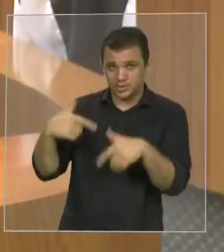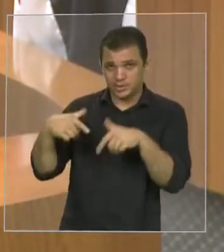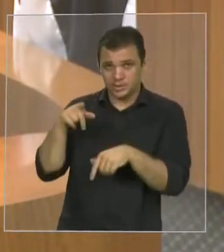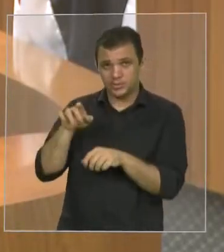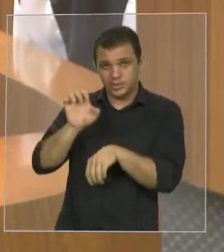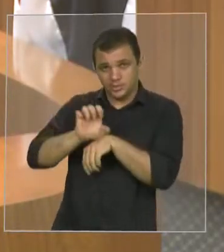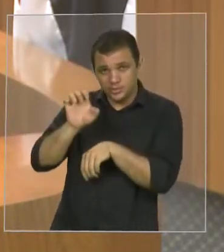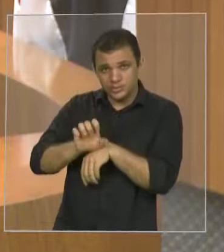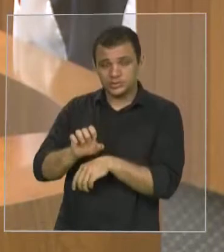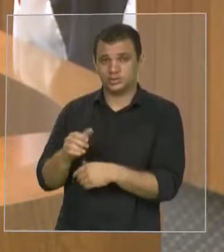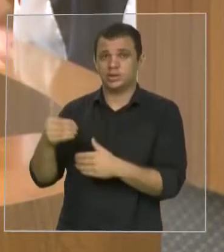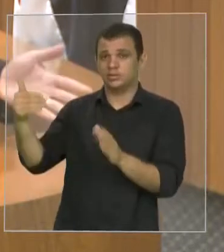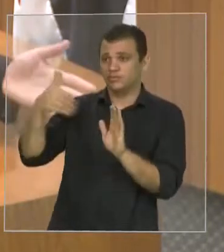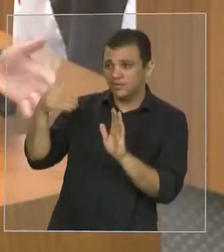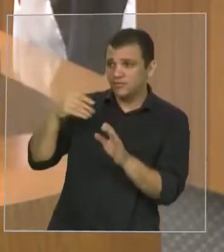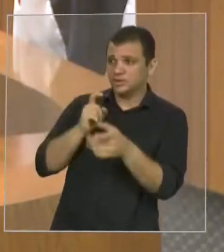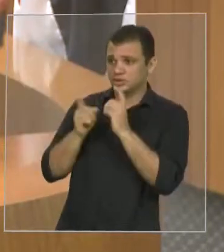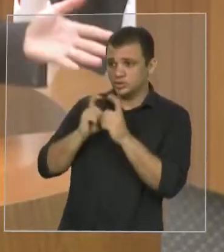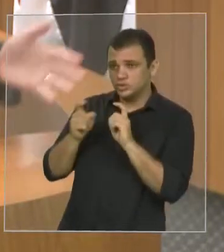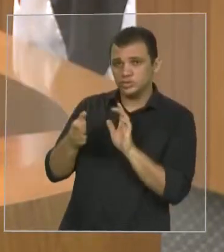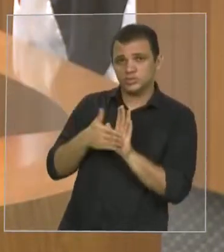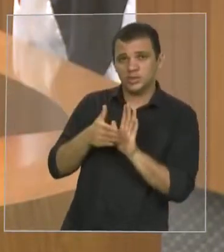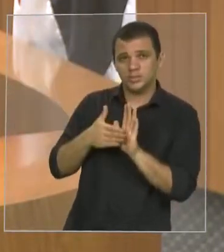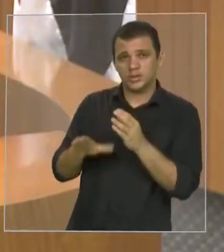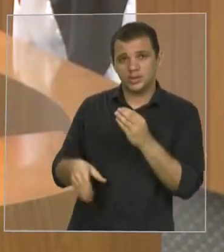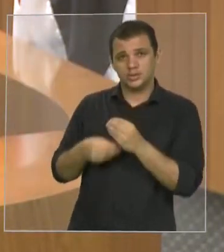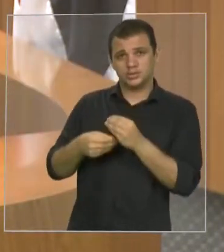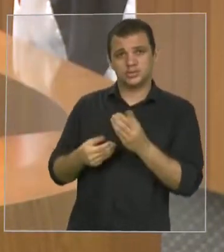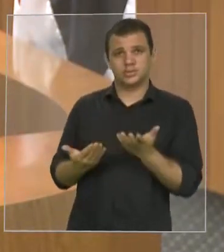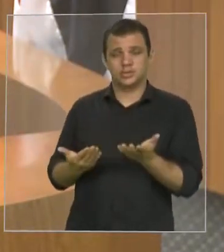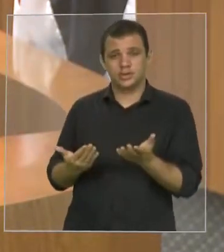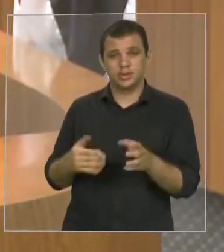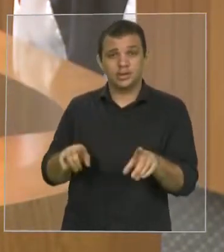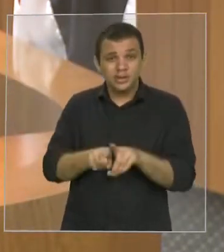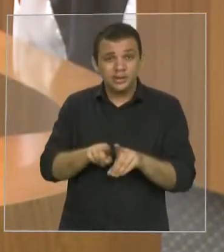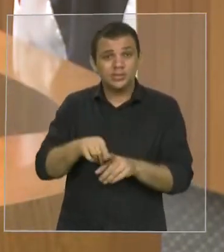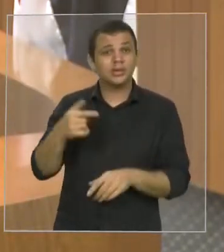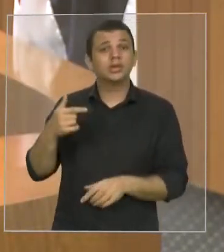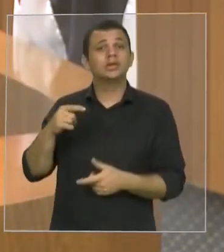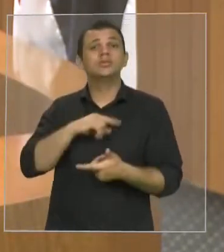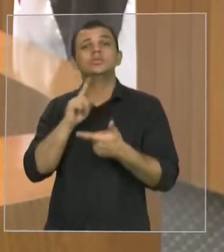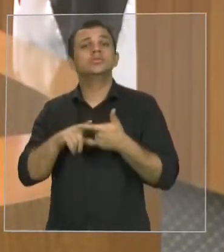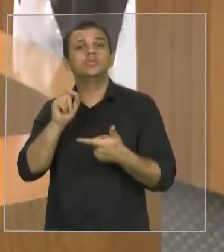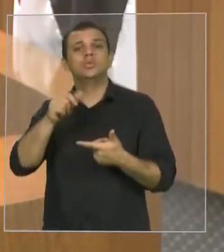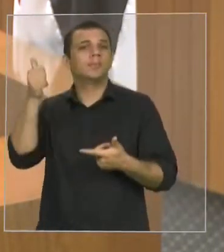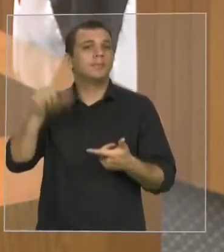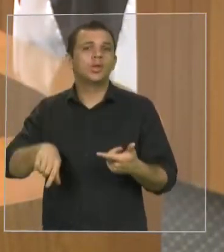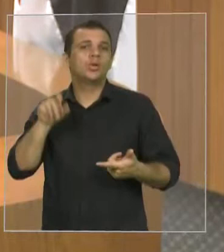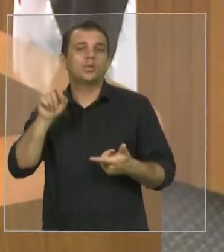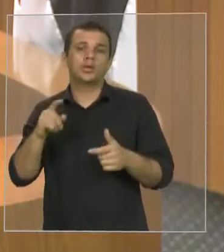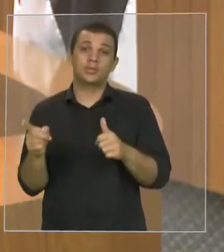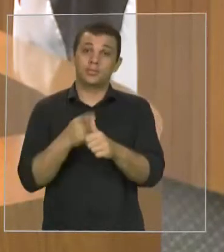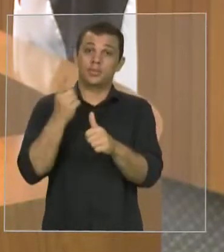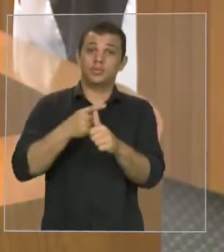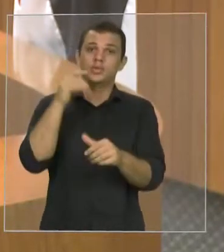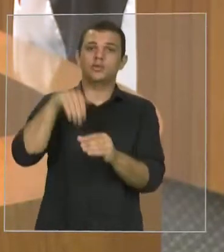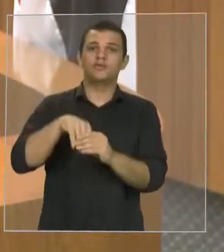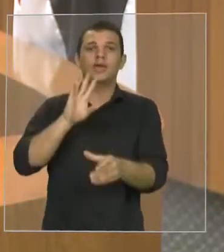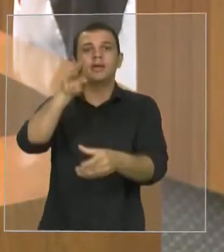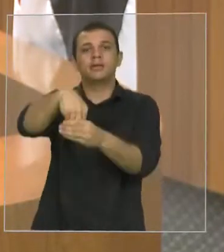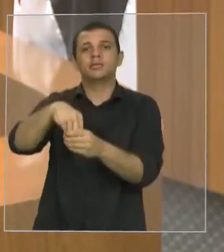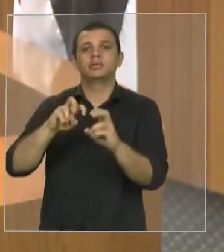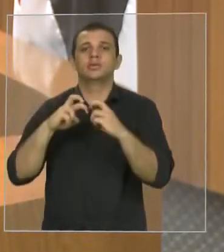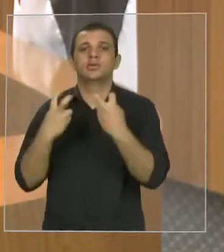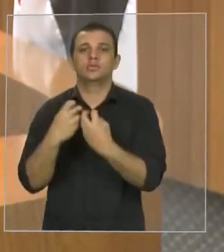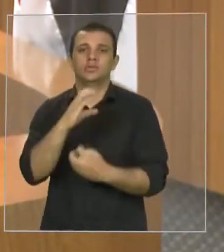que foram propostas por ele. Segundo, e o mais grave, deputado Max Barros, é que a primeira apreciação, deputado Adriano, é na CCJ, mas o projeto